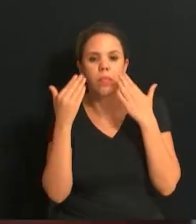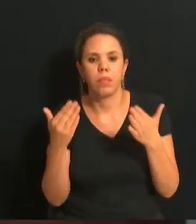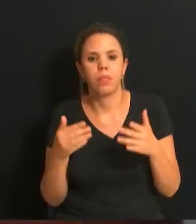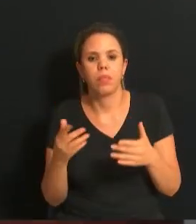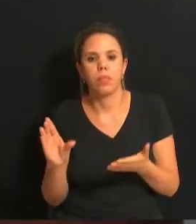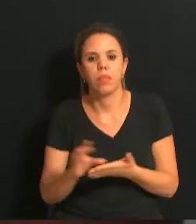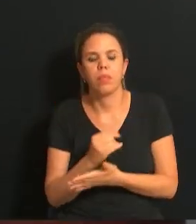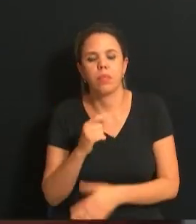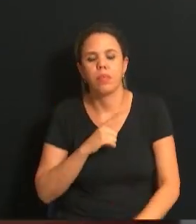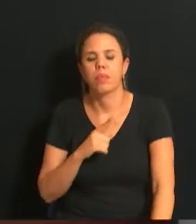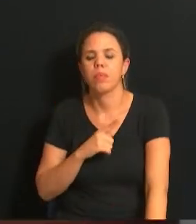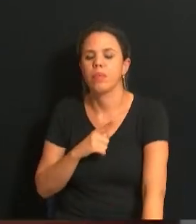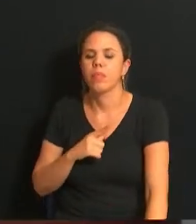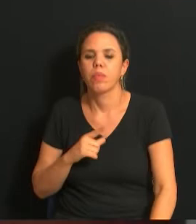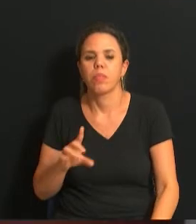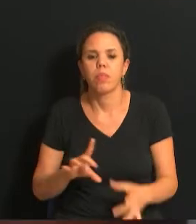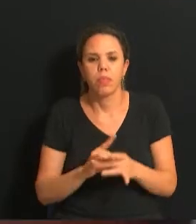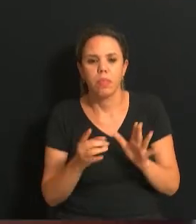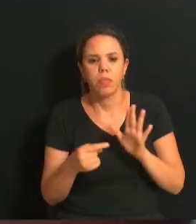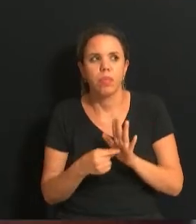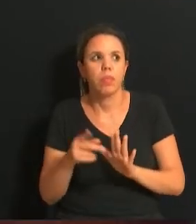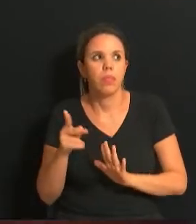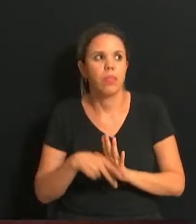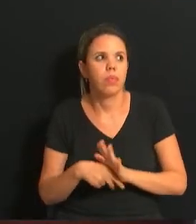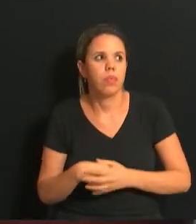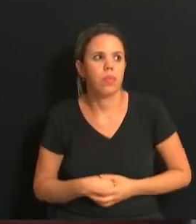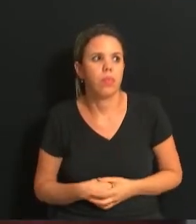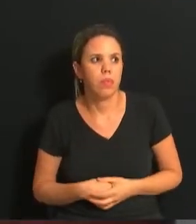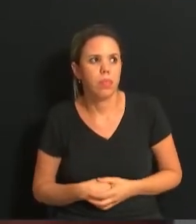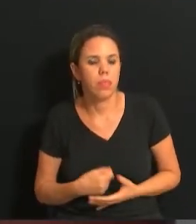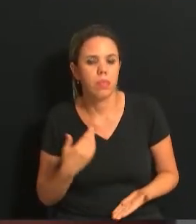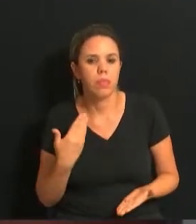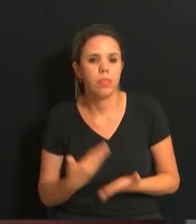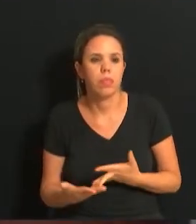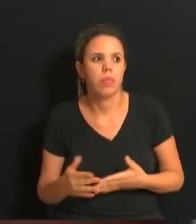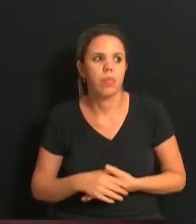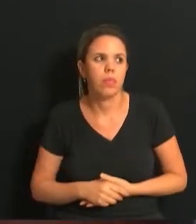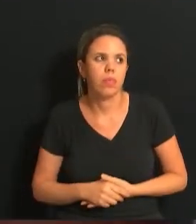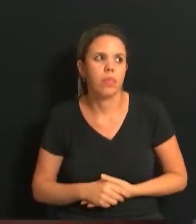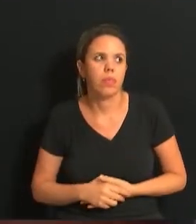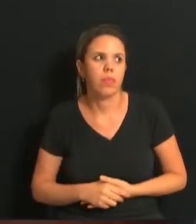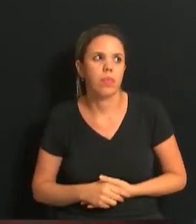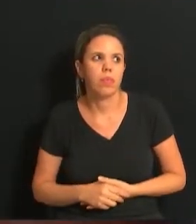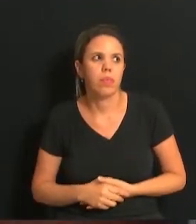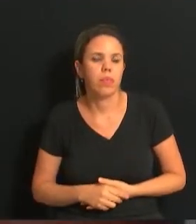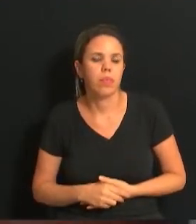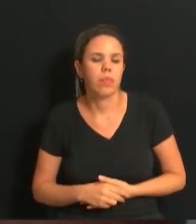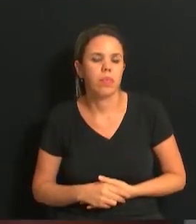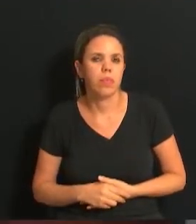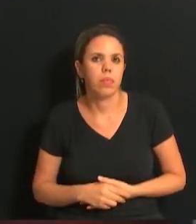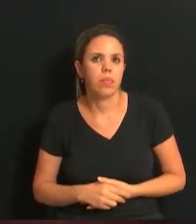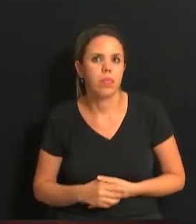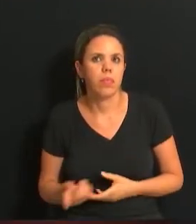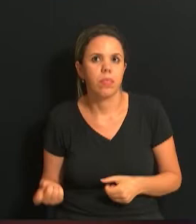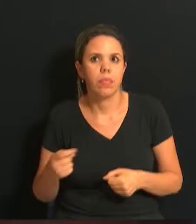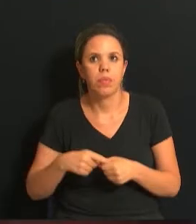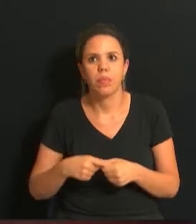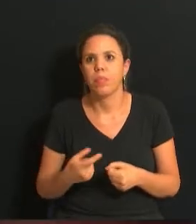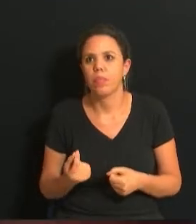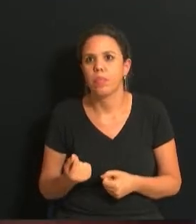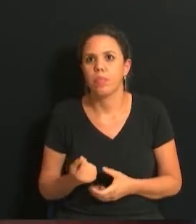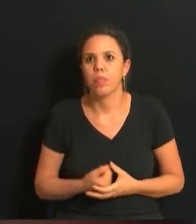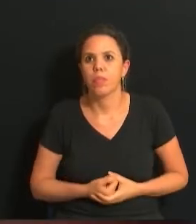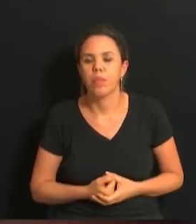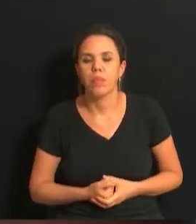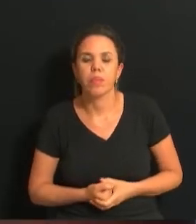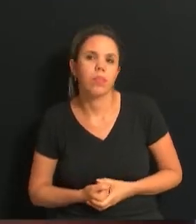que se tem disponível para apresentar projetos, a gente acaba perdendo recursos, né, que retornam,